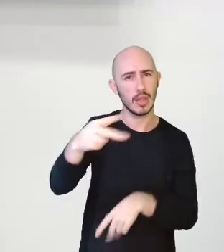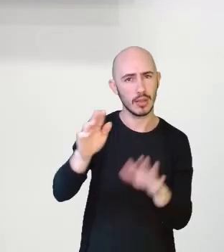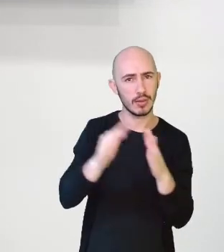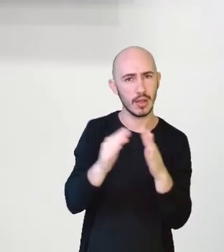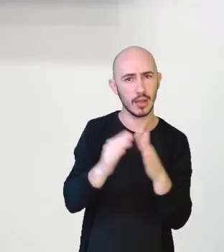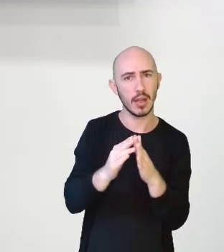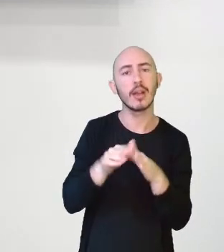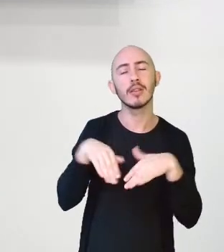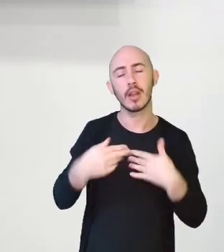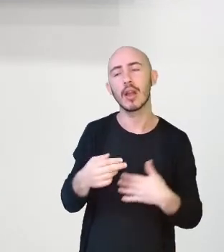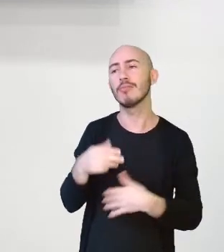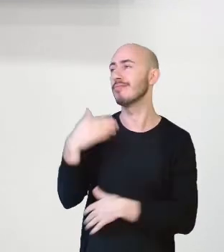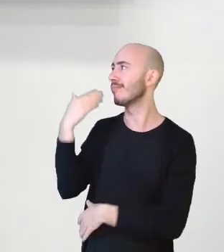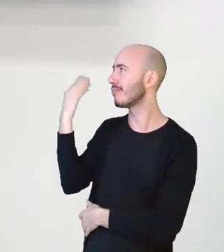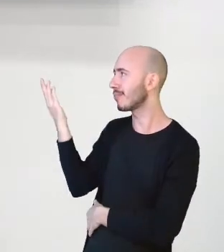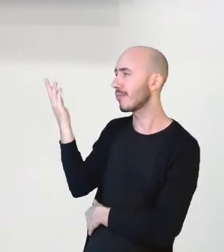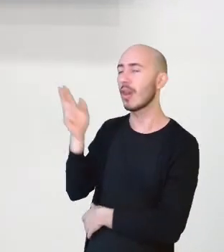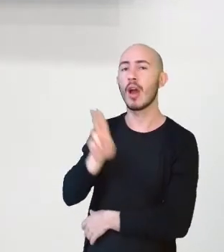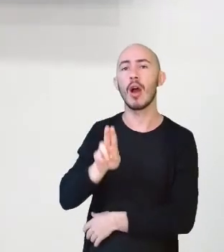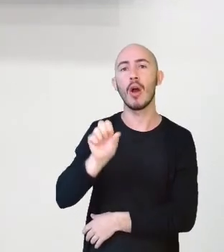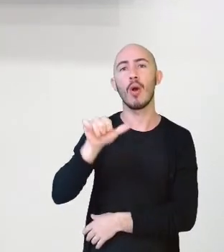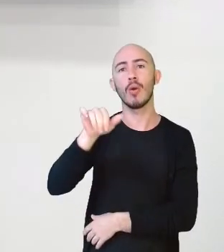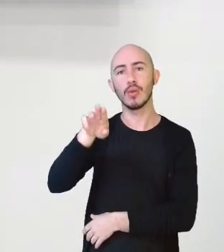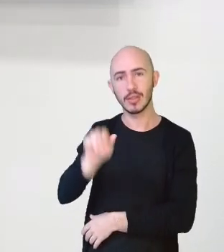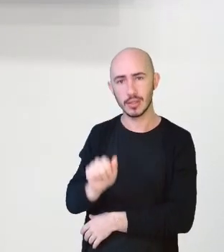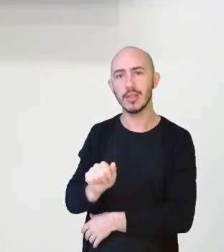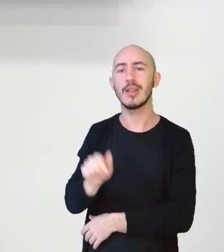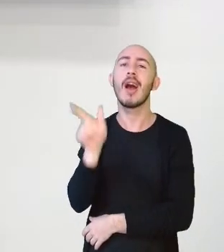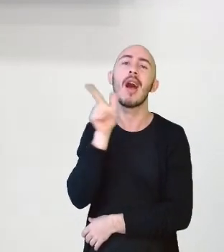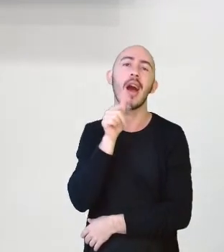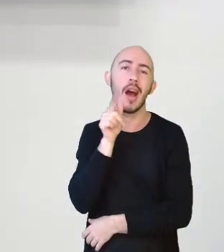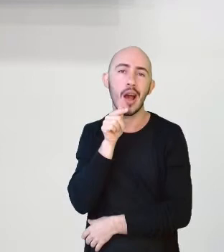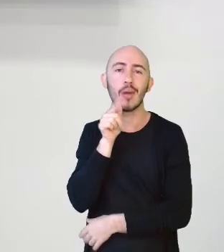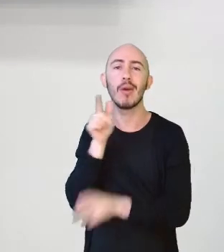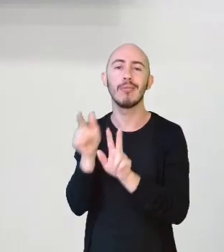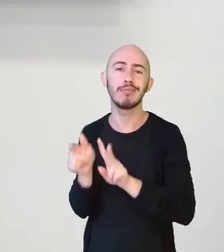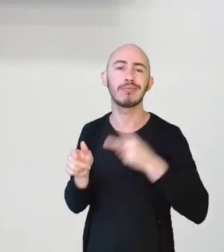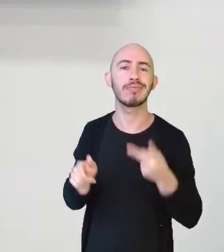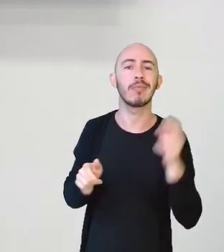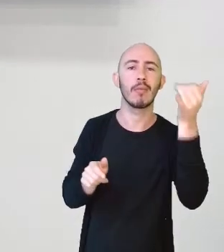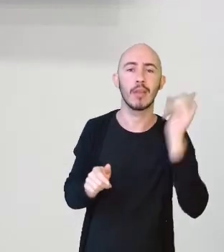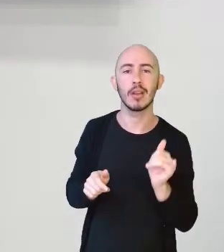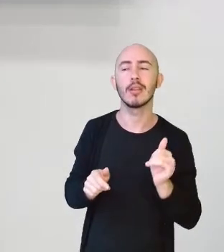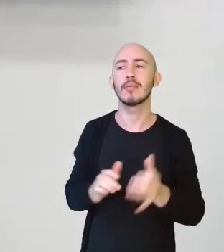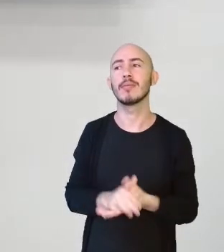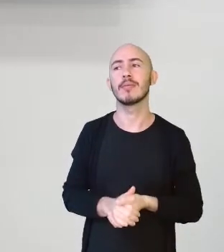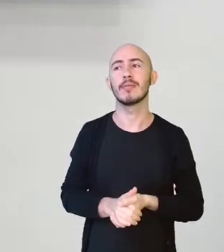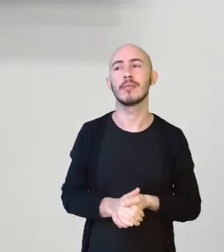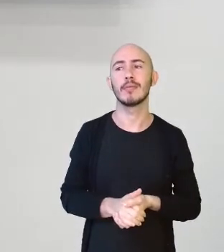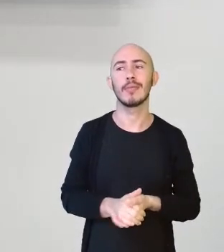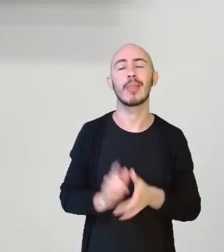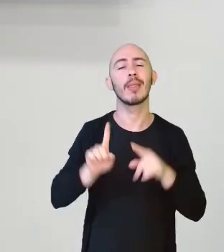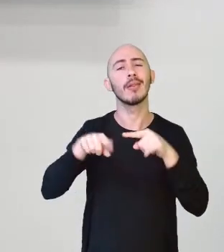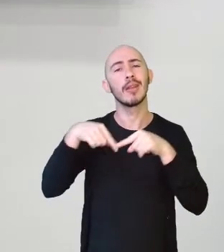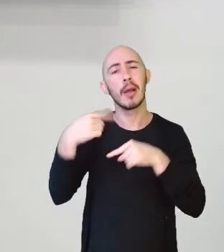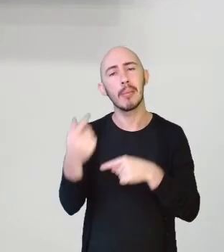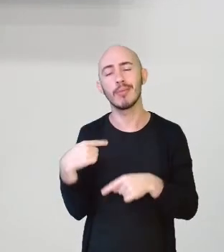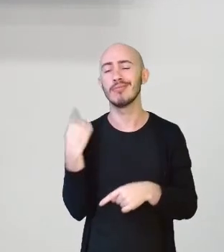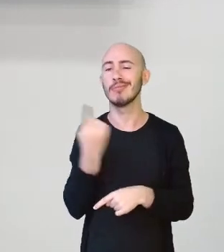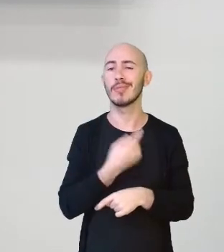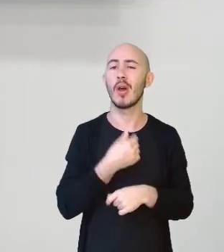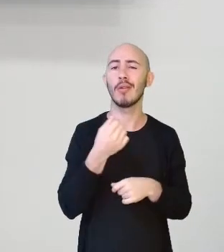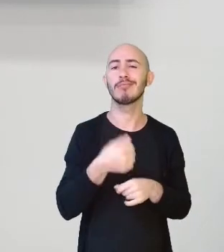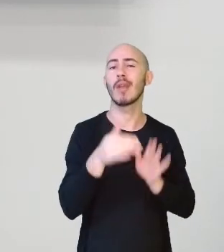das usinas hidrelétricas, vem da força da água. Depois de tudo isso que a gente já